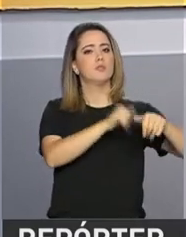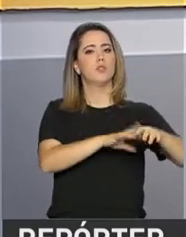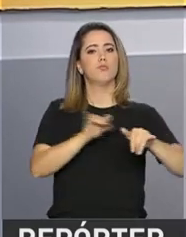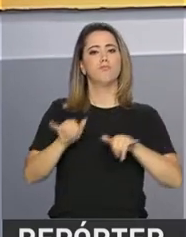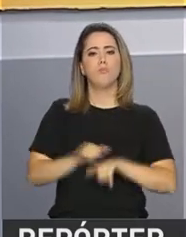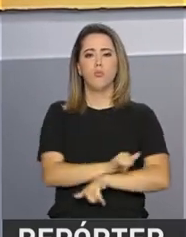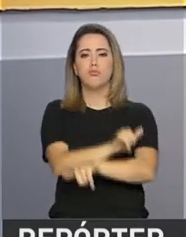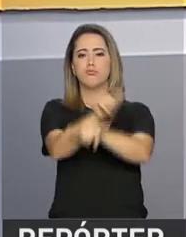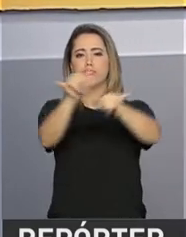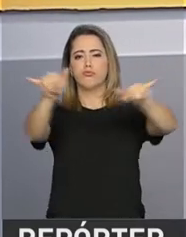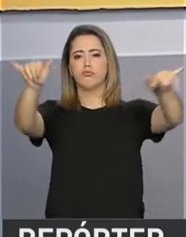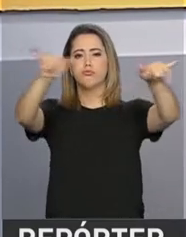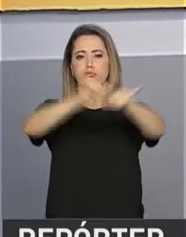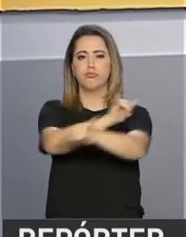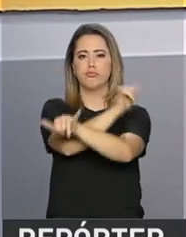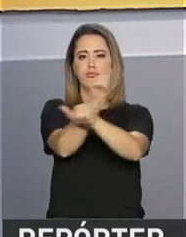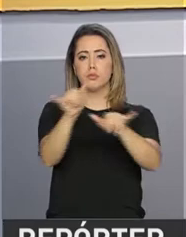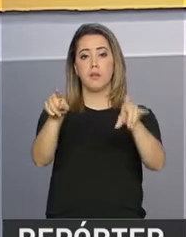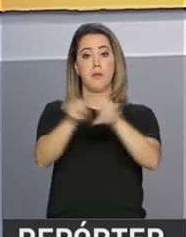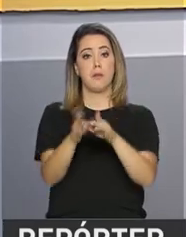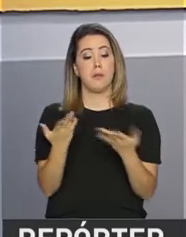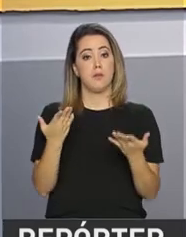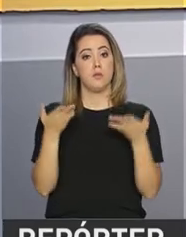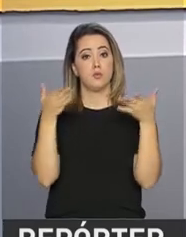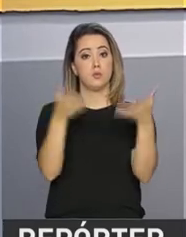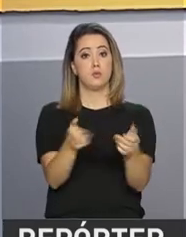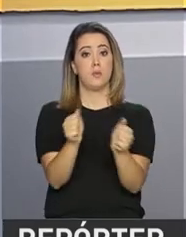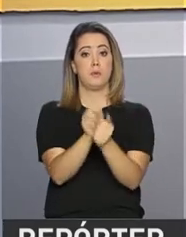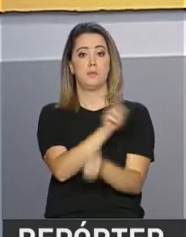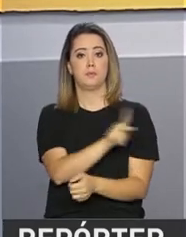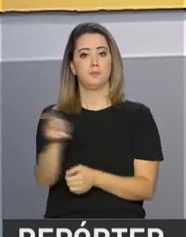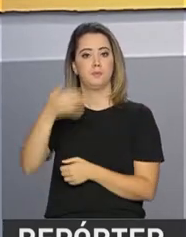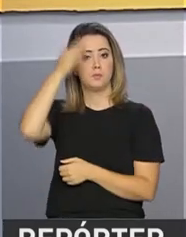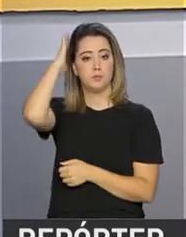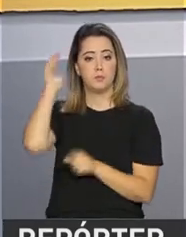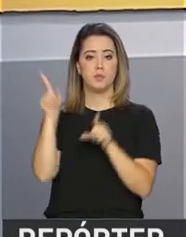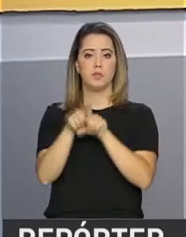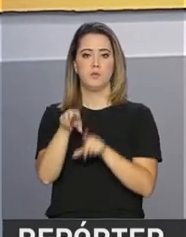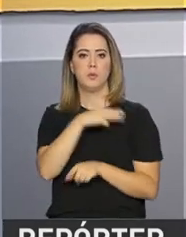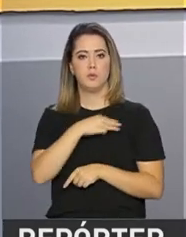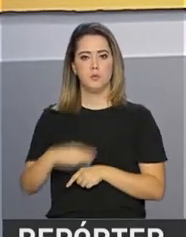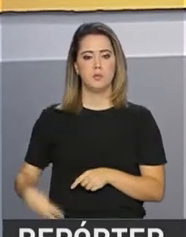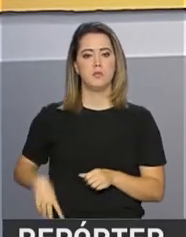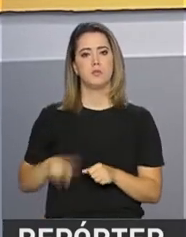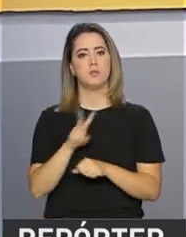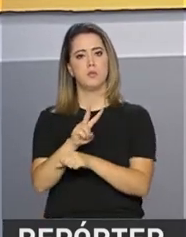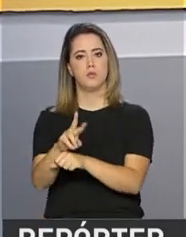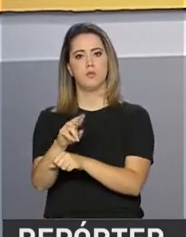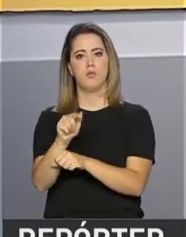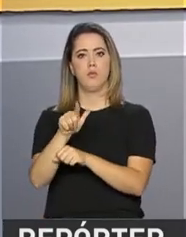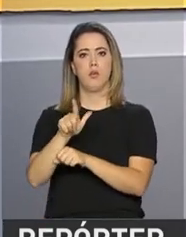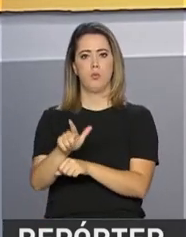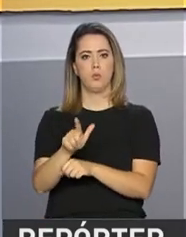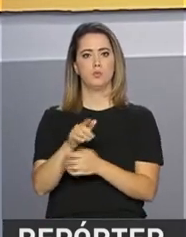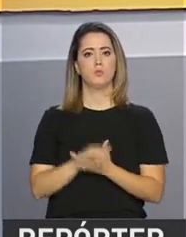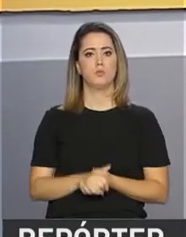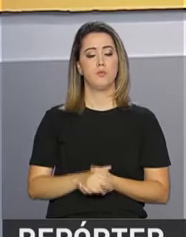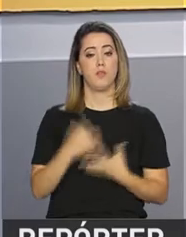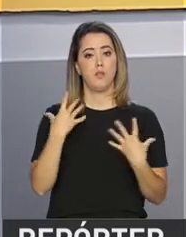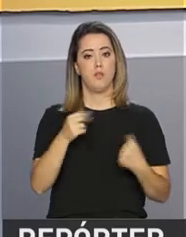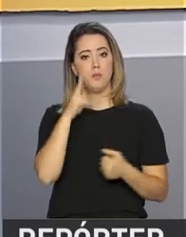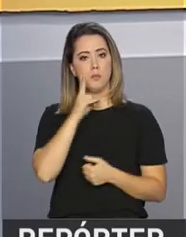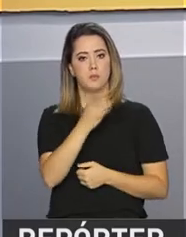apresentação da esquadrilha da fumaça ea participação do presidente michel temer e também do ministro da defesa raúl juma